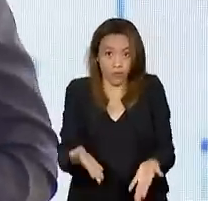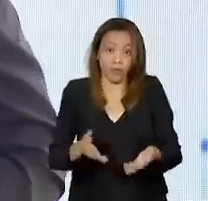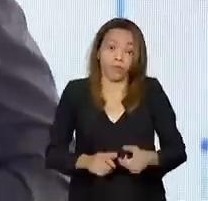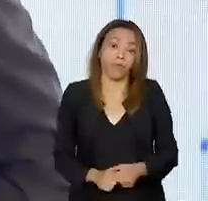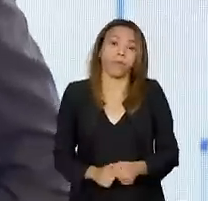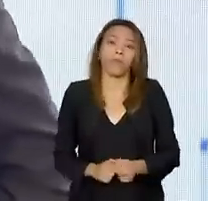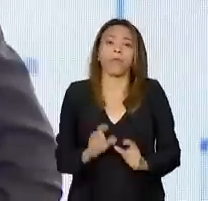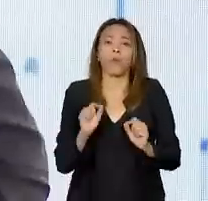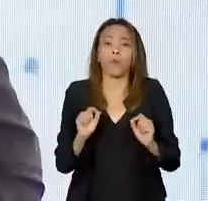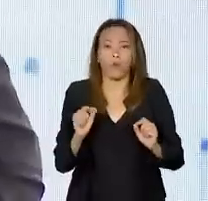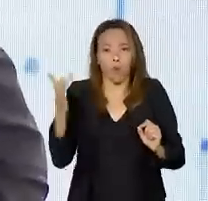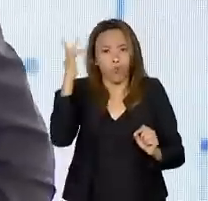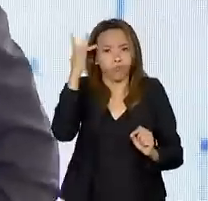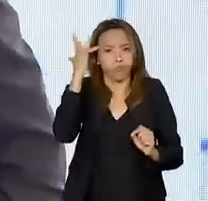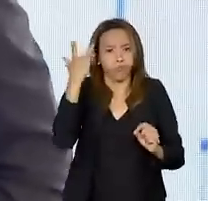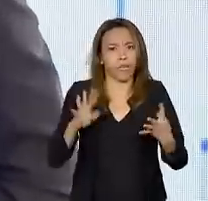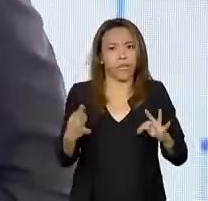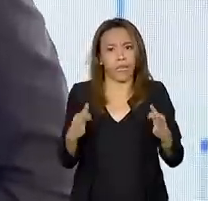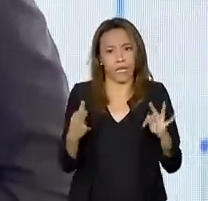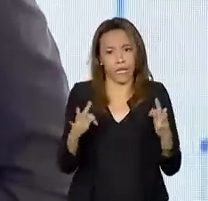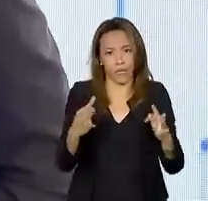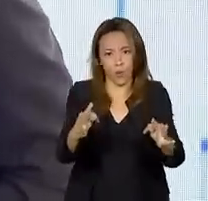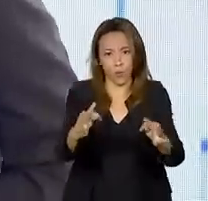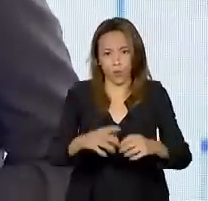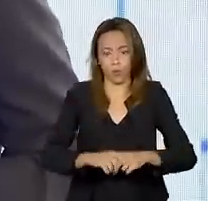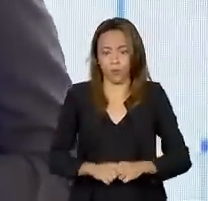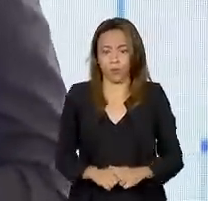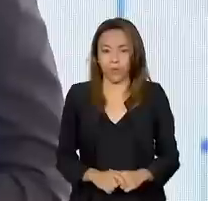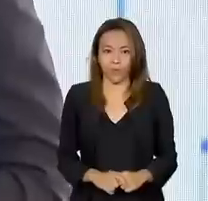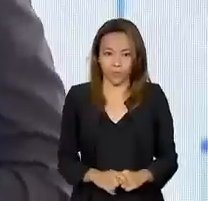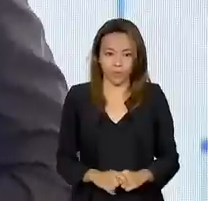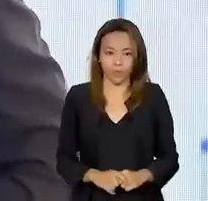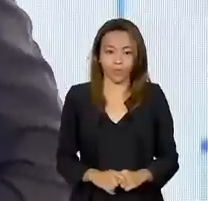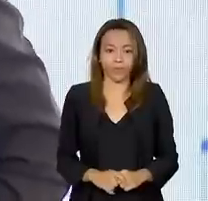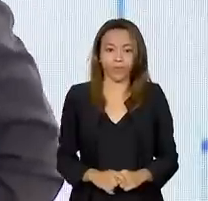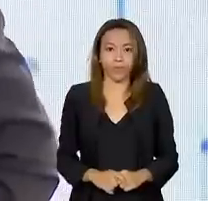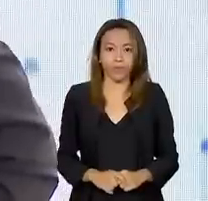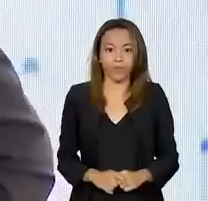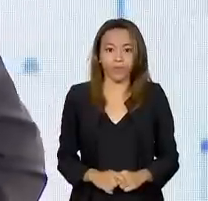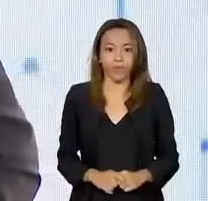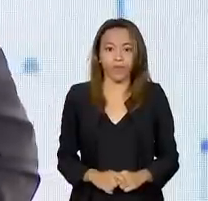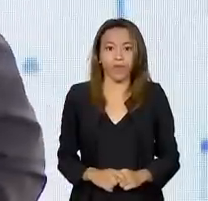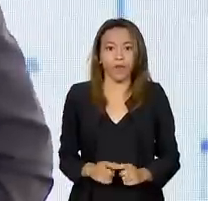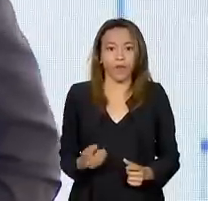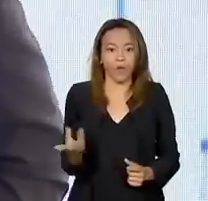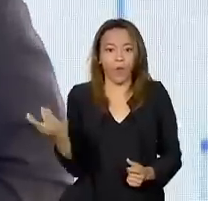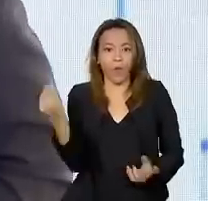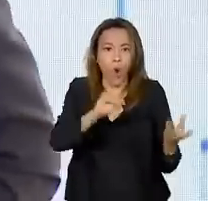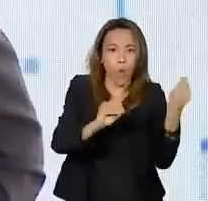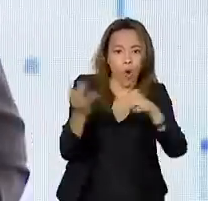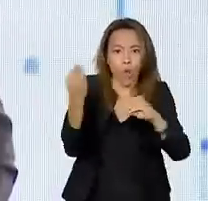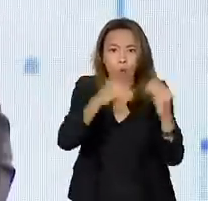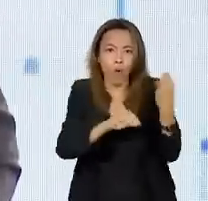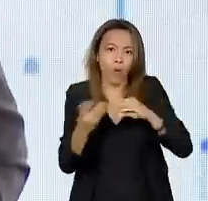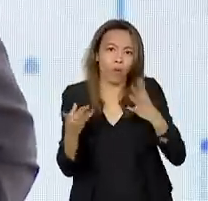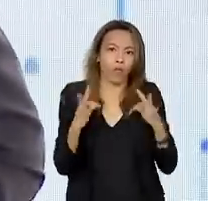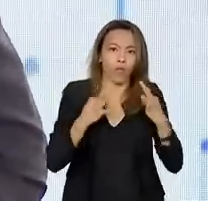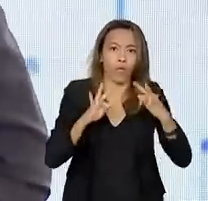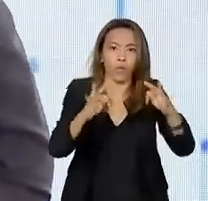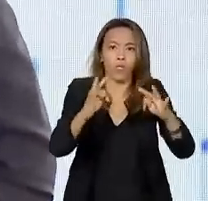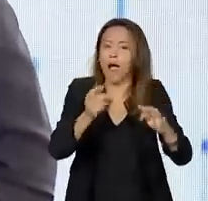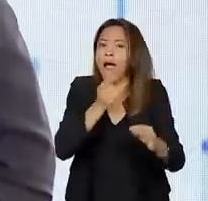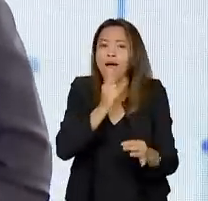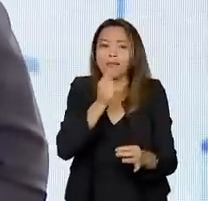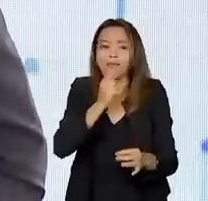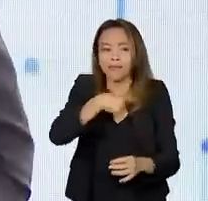com o adensamento tecnológico, com o adendo das novas tecnologias, não descobriram